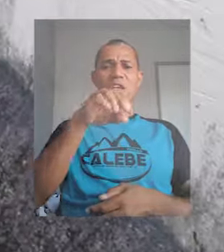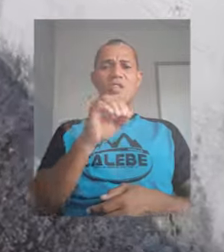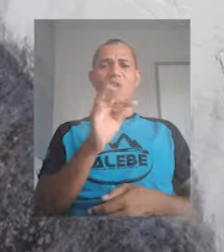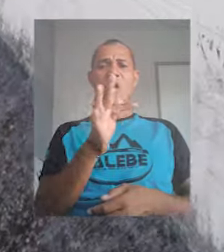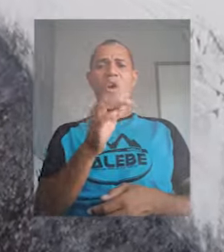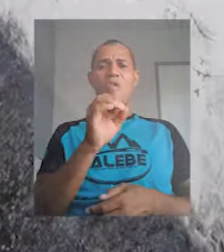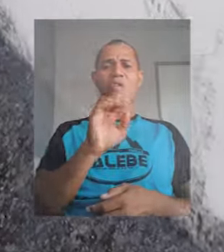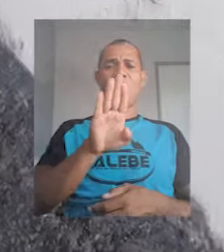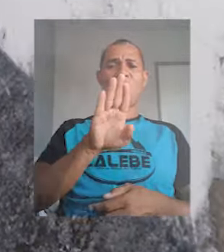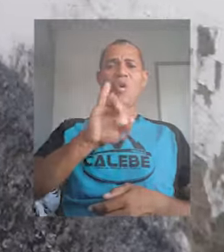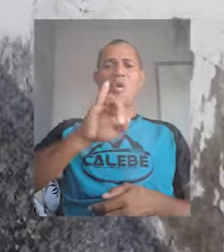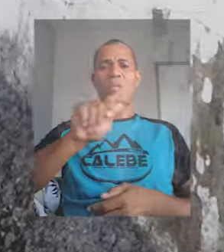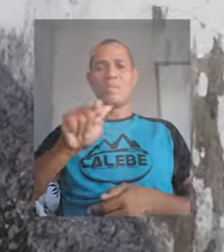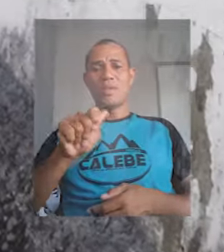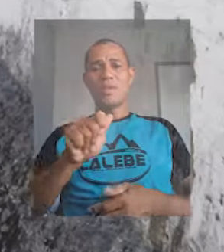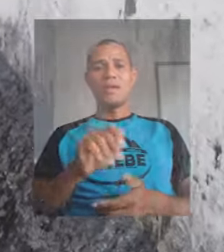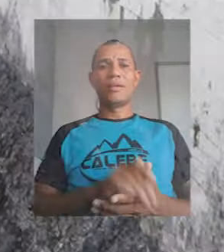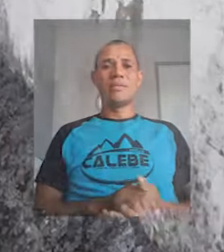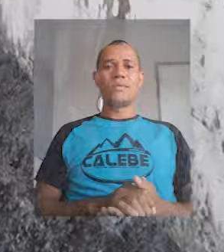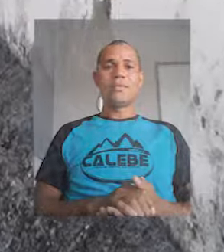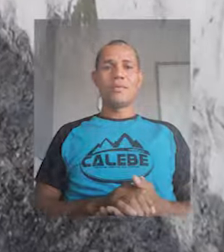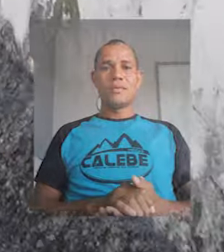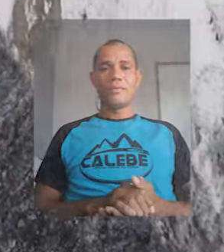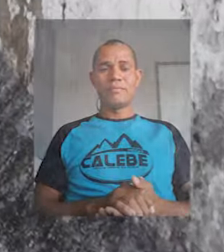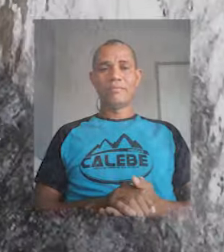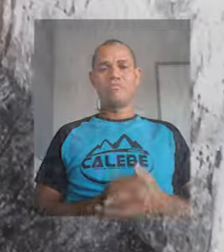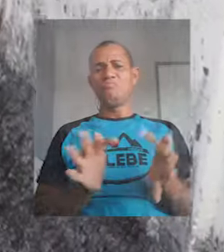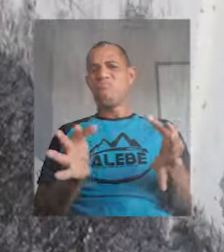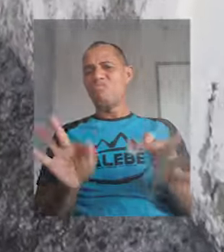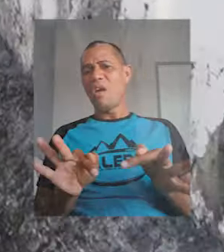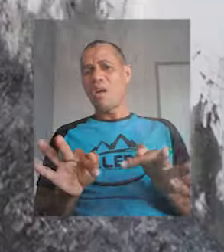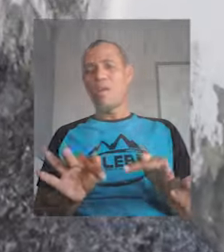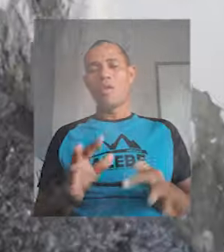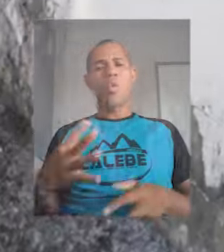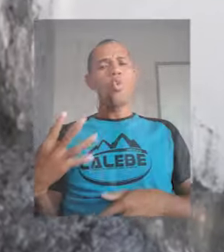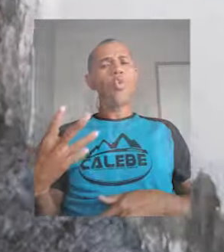à xenofobia. Stop à